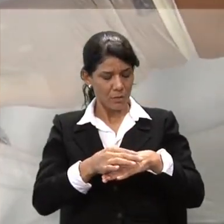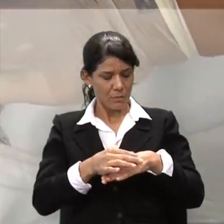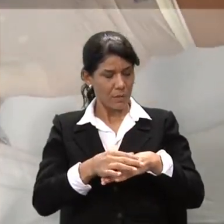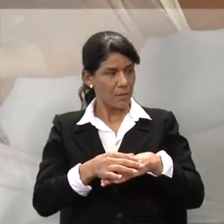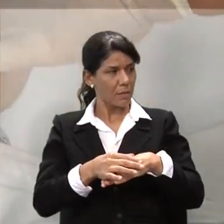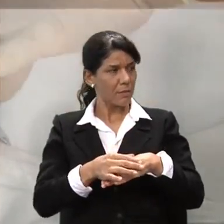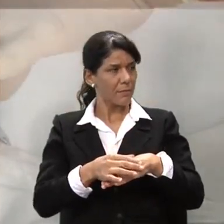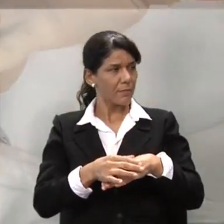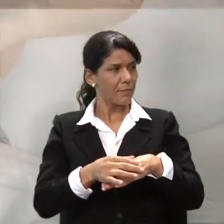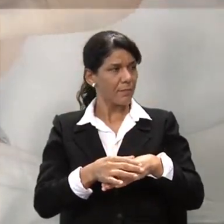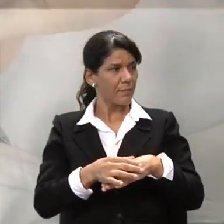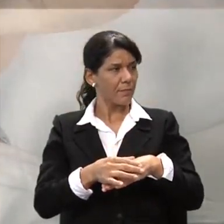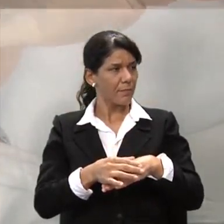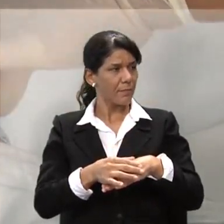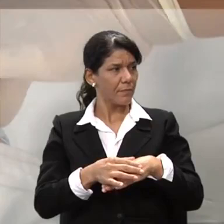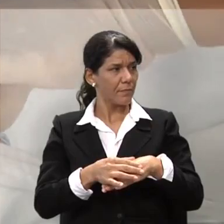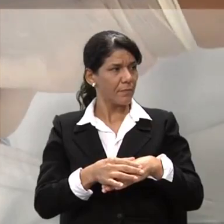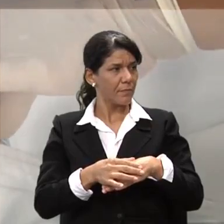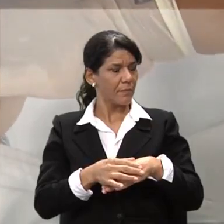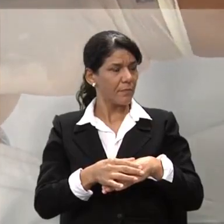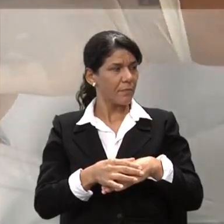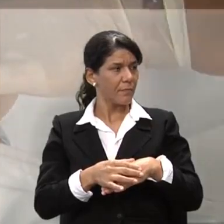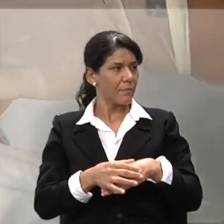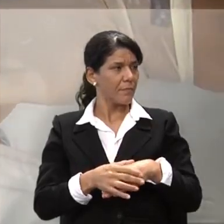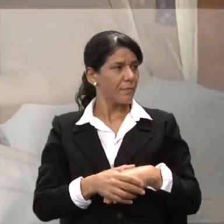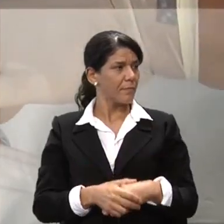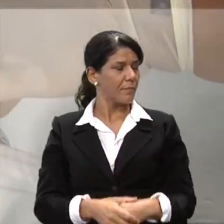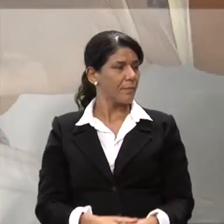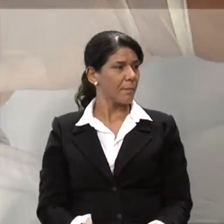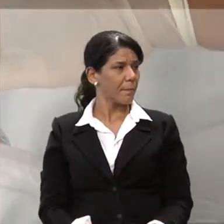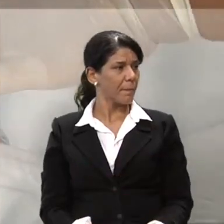a pele para baixo, ó, nesse caso,